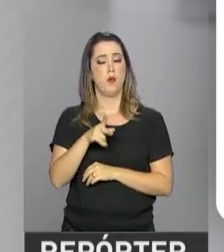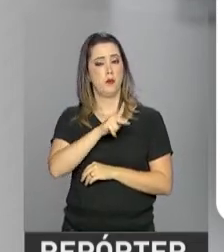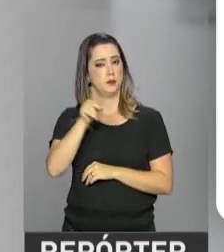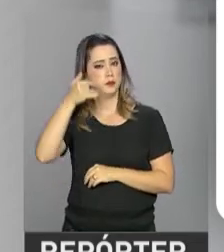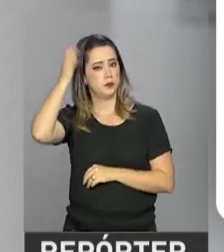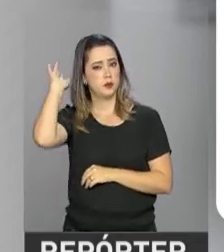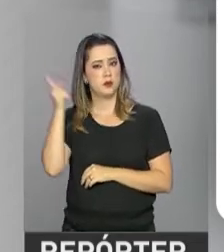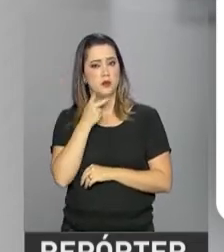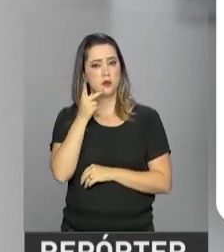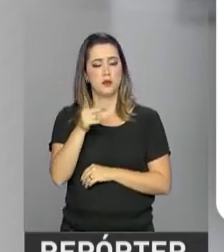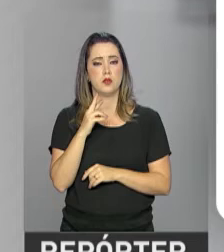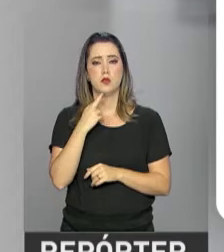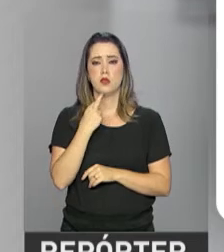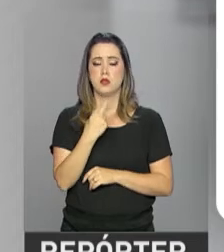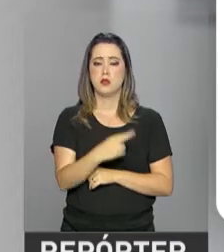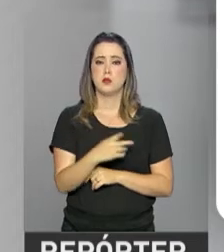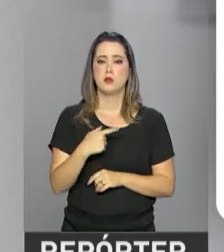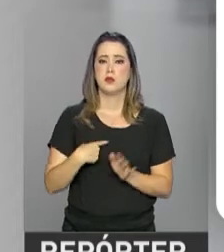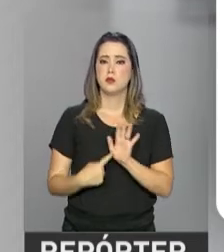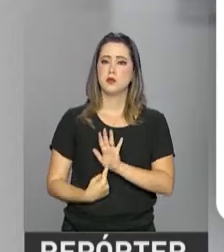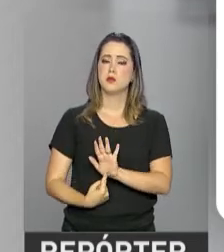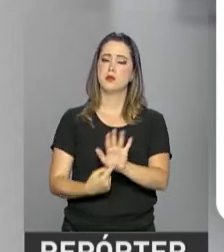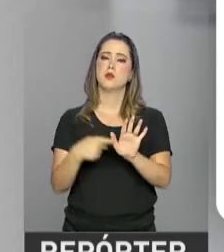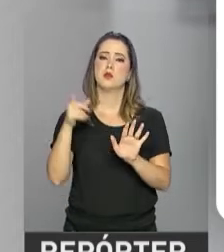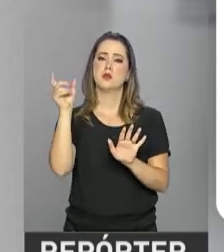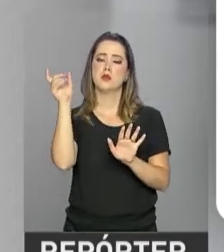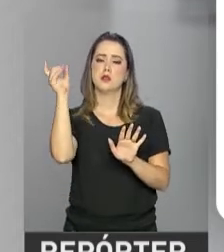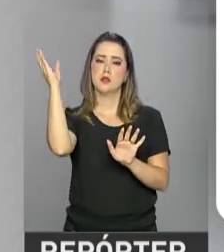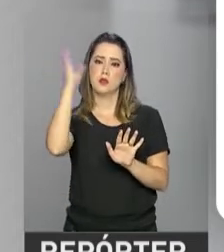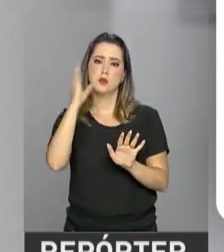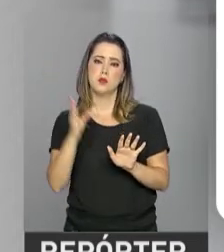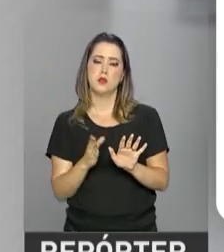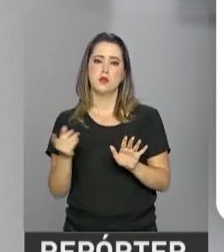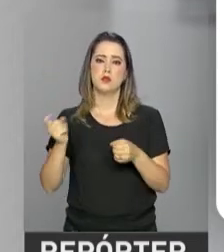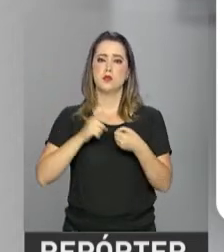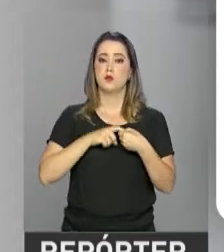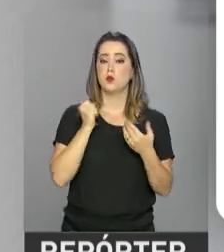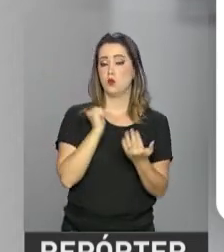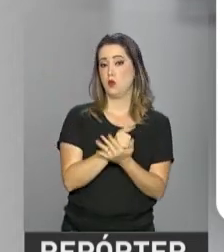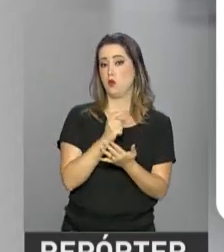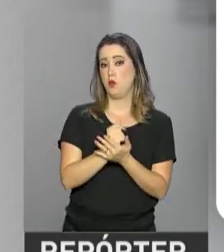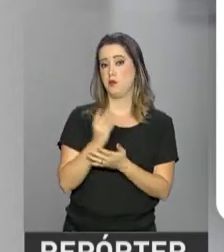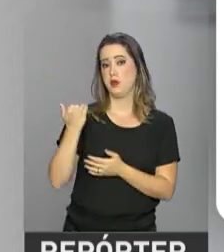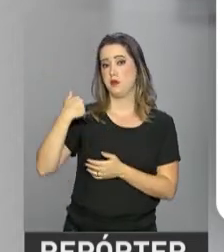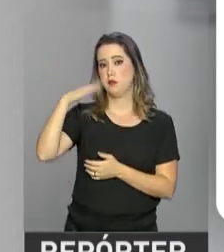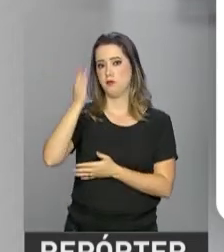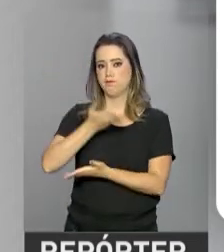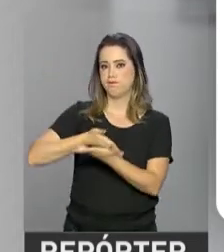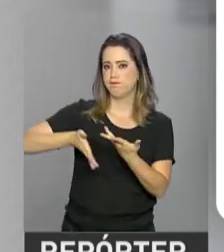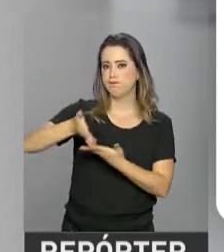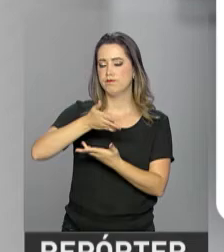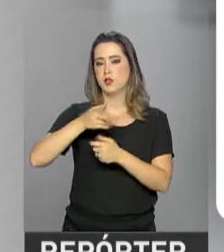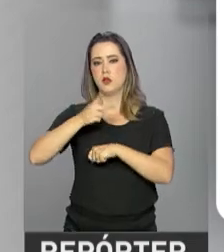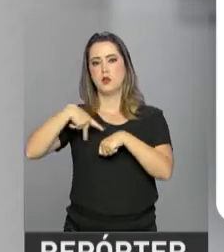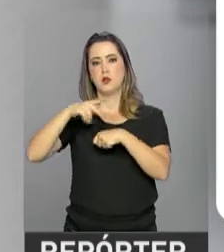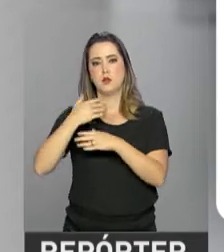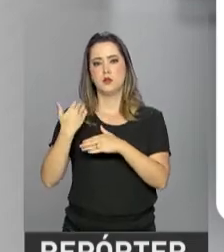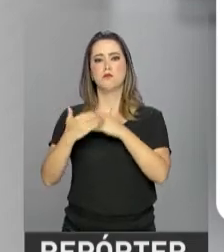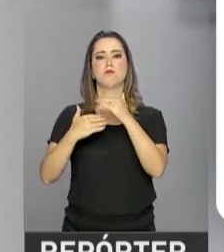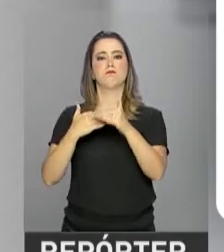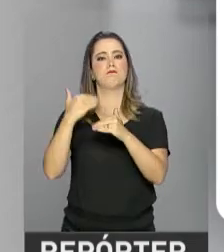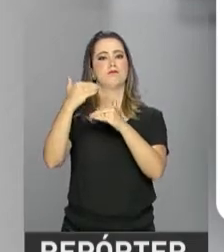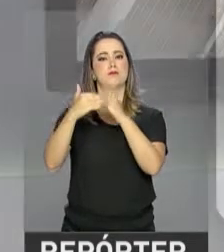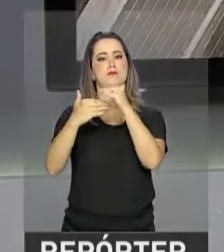avaliou que o resultado mostra que o brasileiro recuperou o poder de compra o comércio voltou a girar e o país segue em